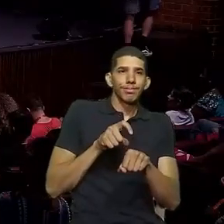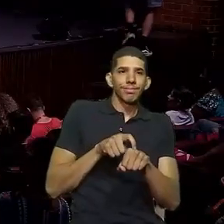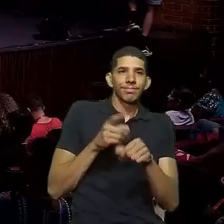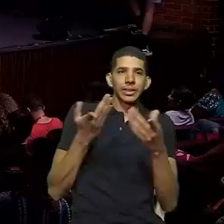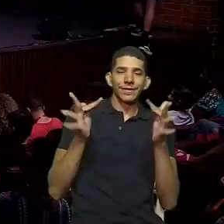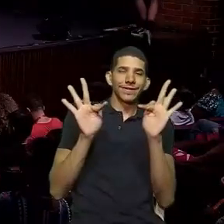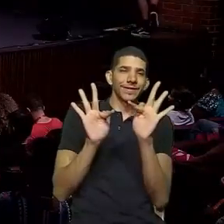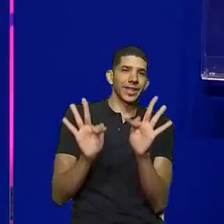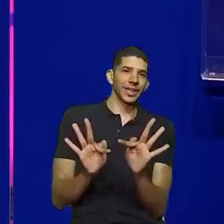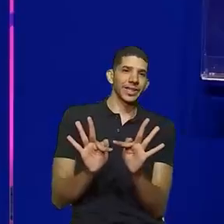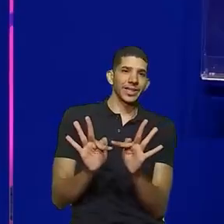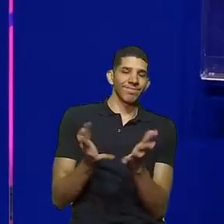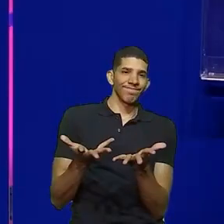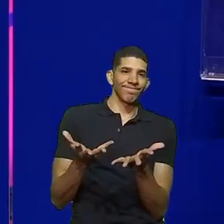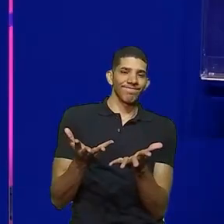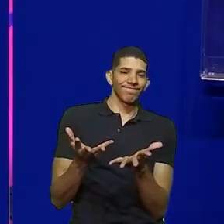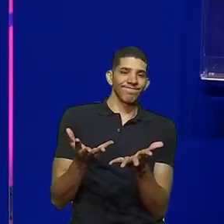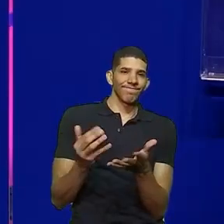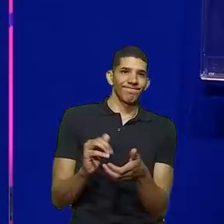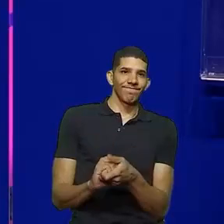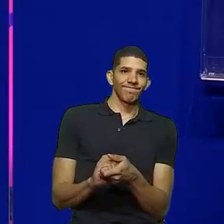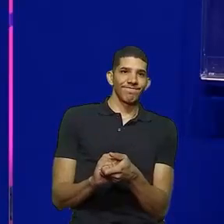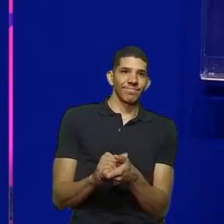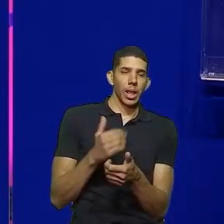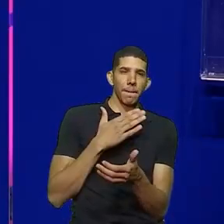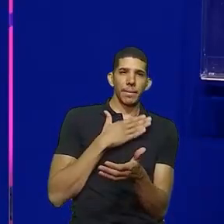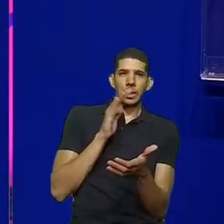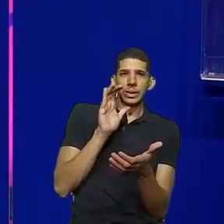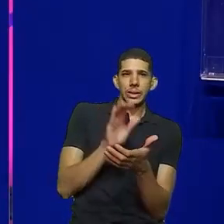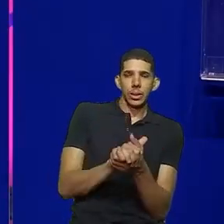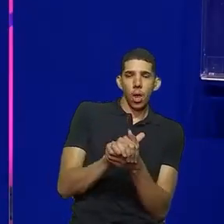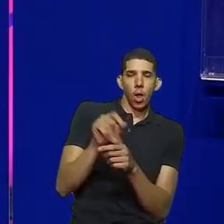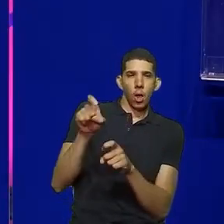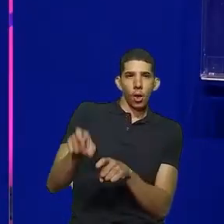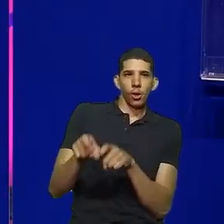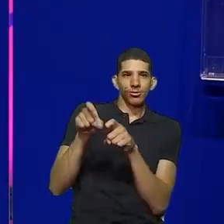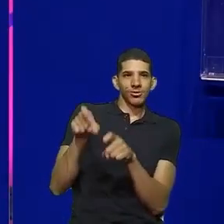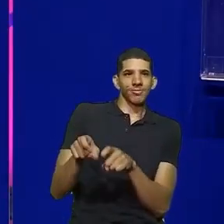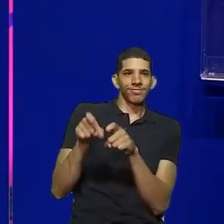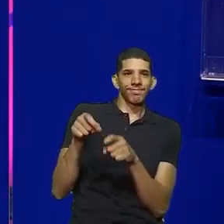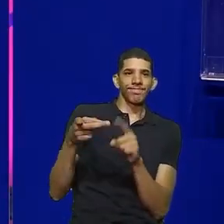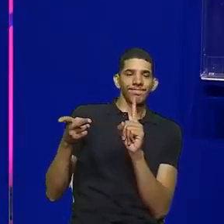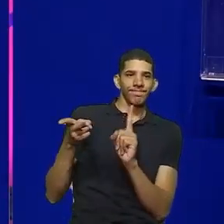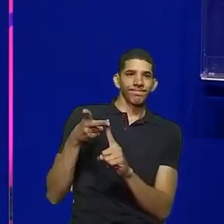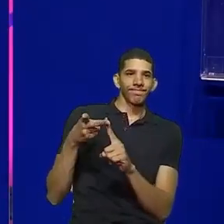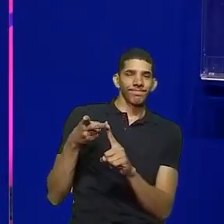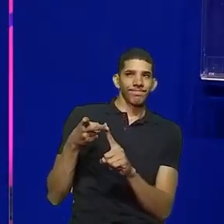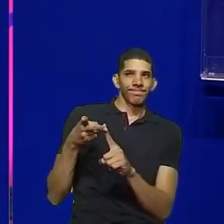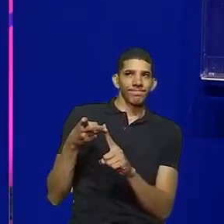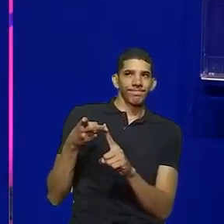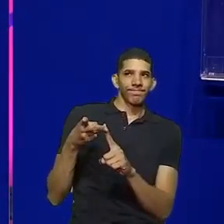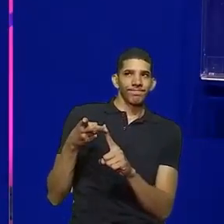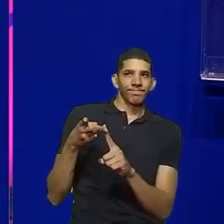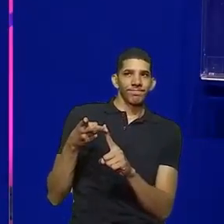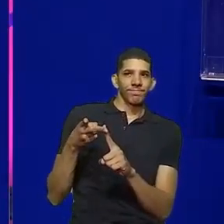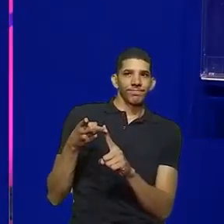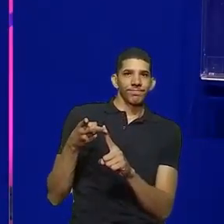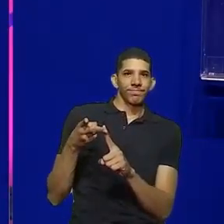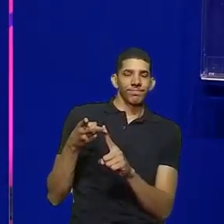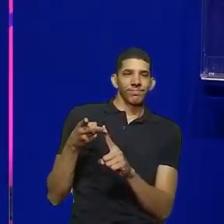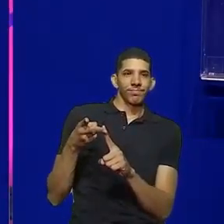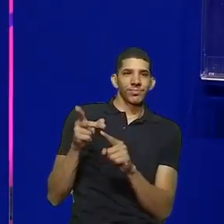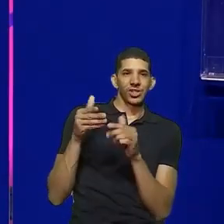felizes, os casamentos na roça, ainda vou escrever. Os